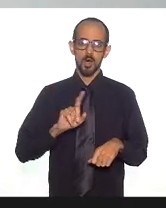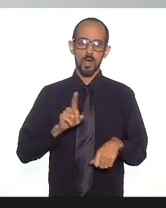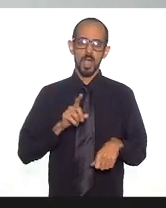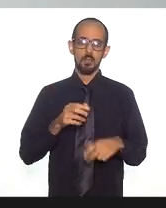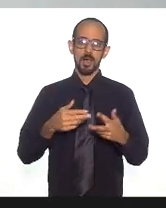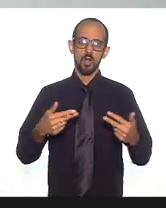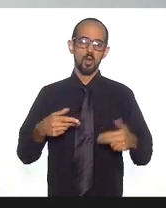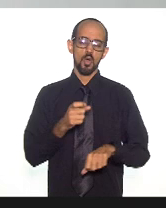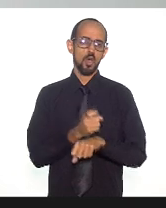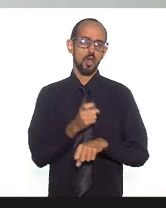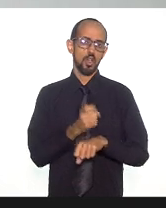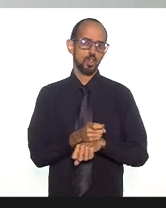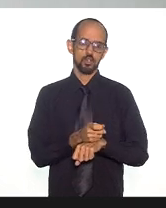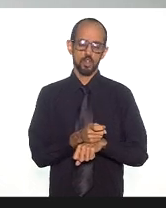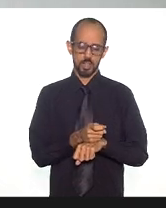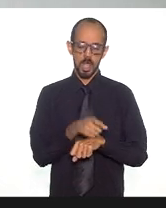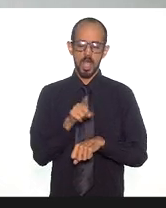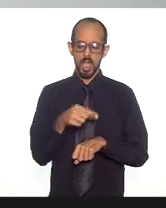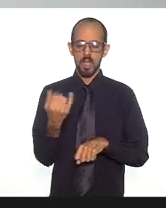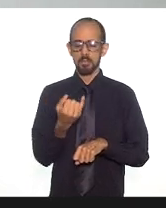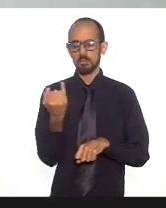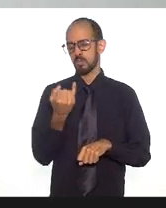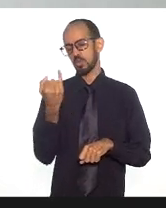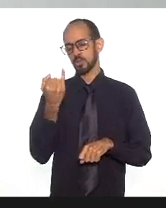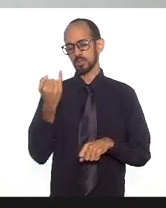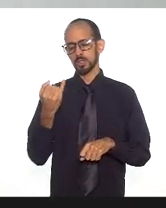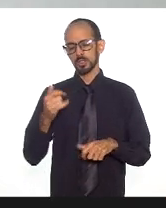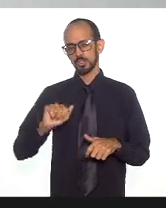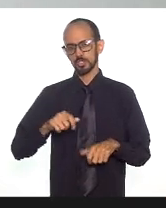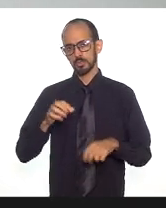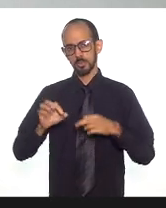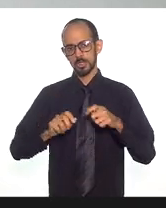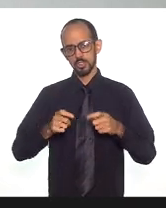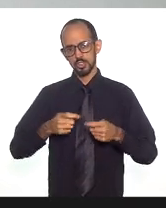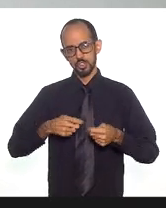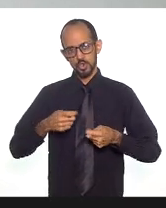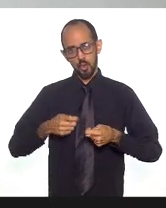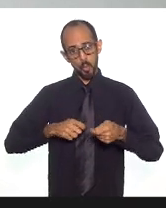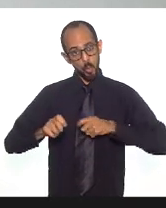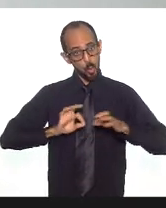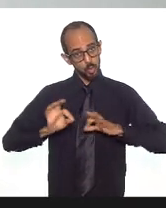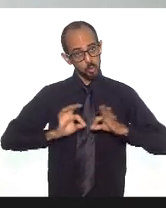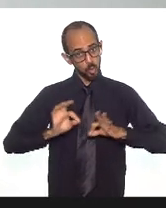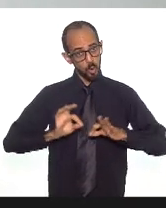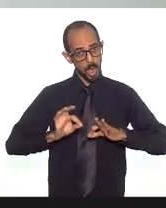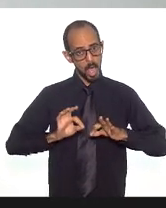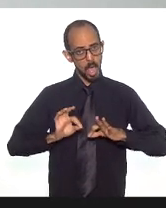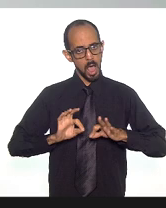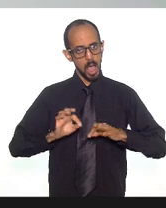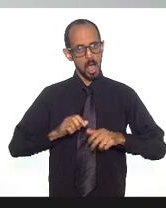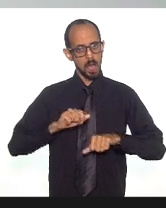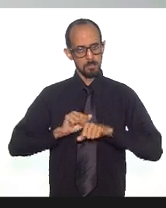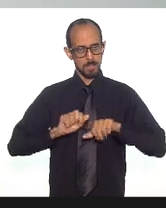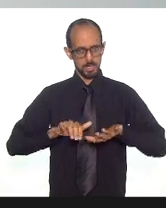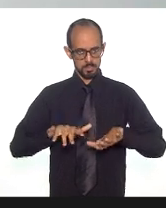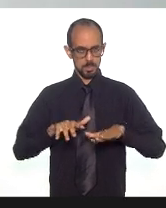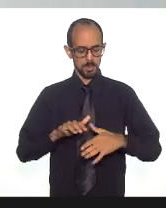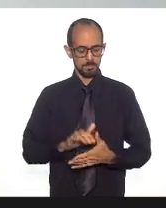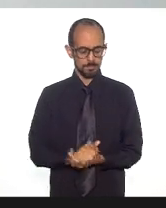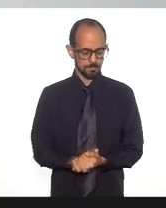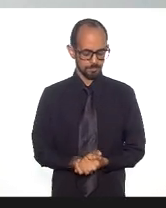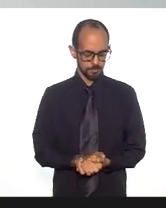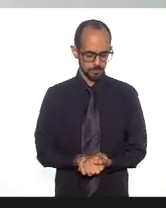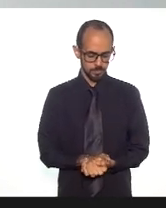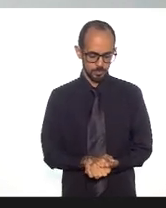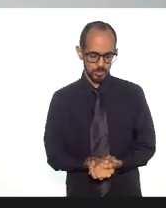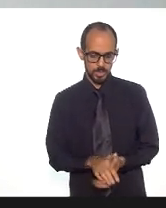algo fundamental para o controle da pandemia. Então, esses são temas para o debate que eu gostaria de trazer. Eu dei